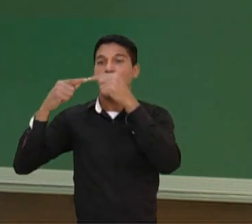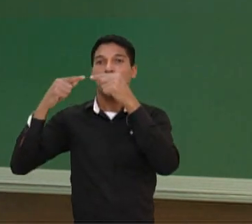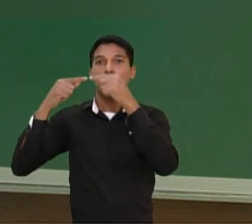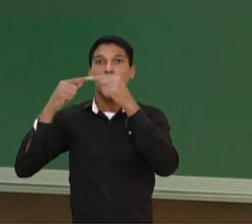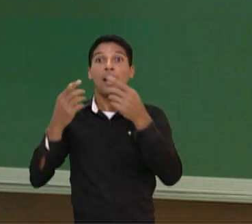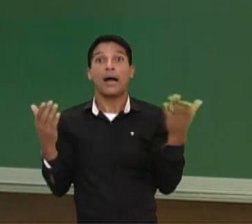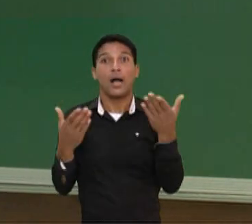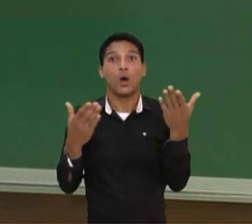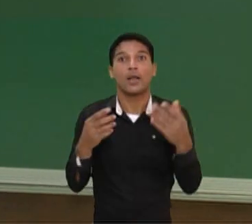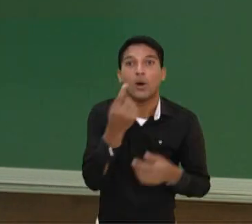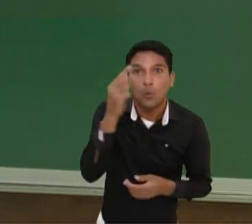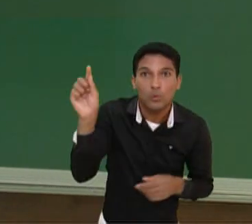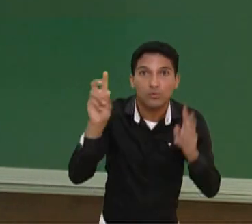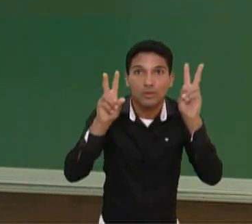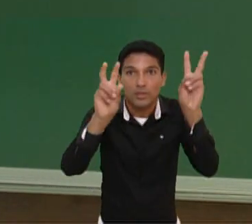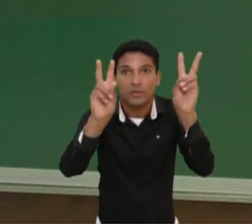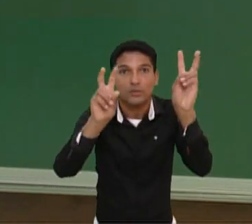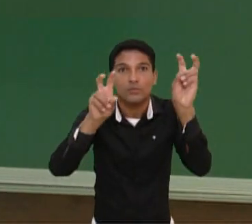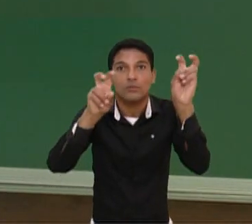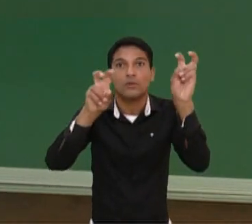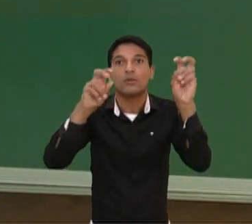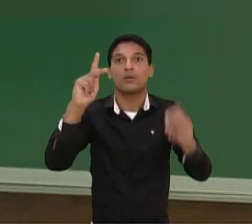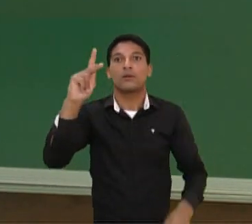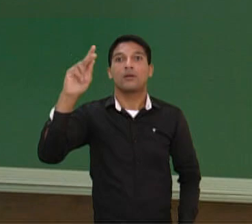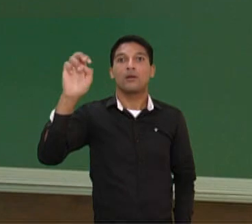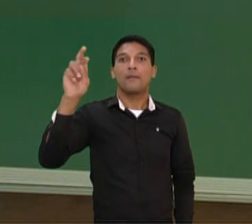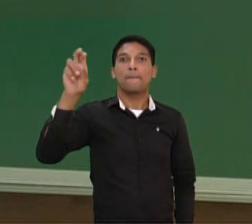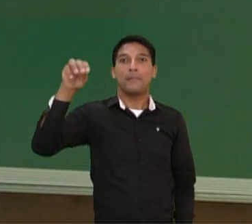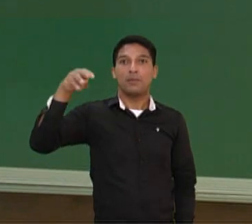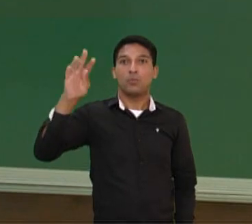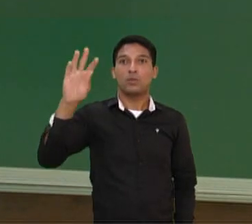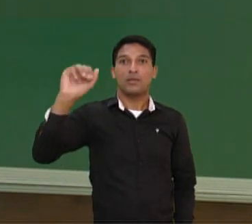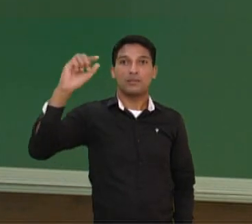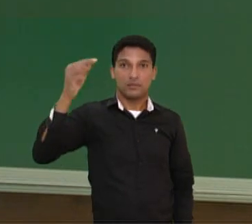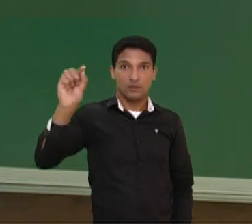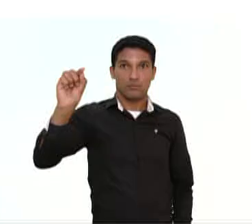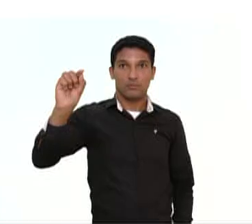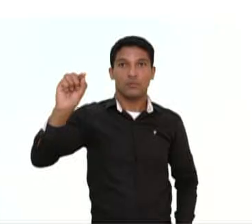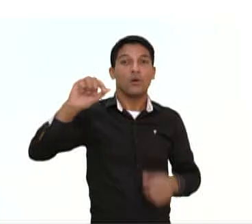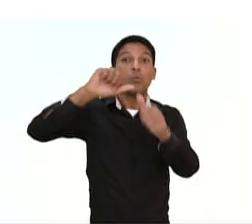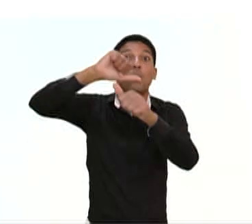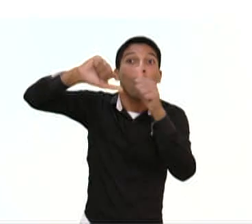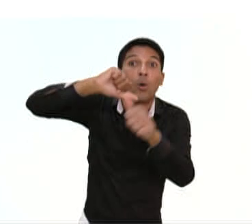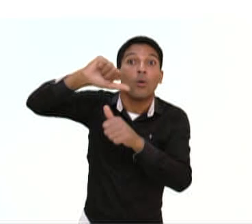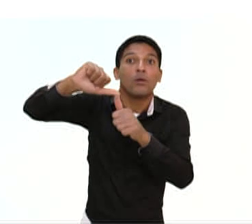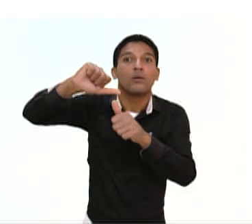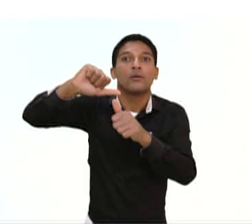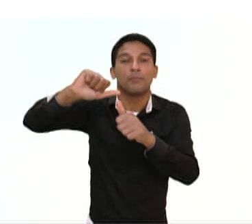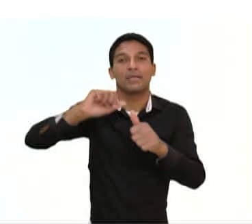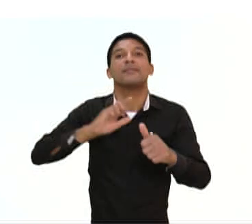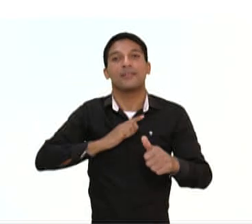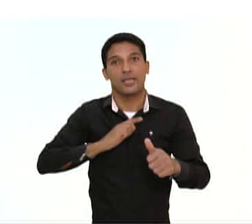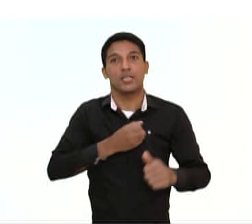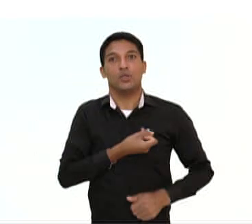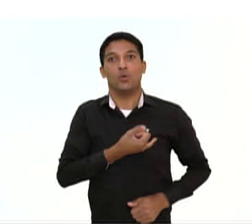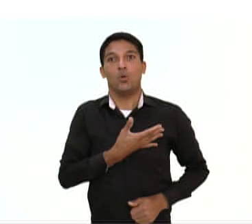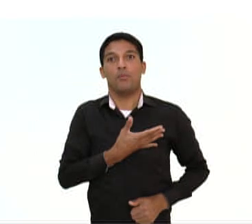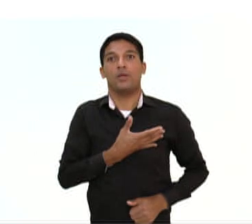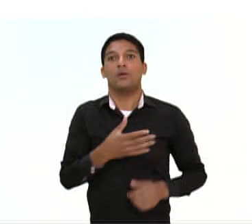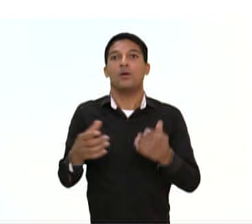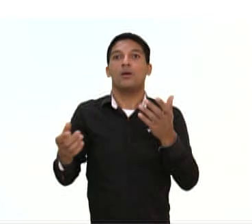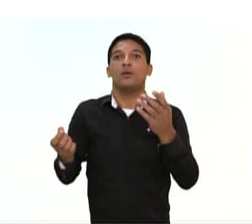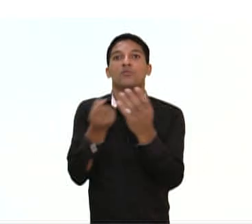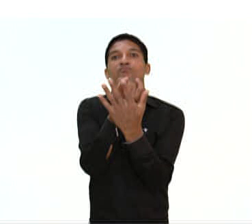que é a permutação com repetição, tá? Como que vai ser a permutação com repetição? A